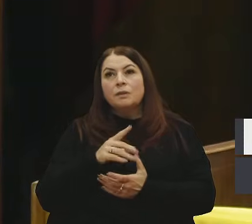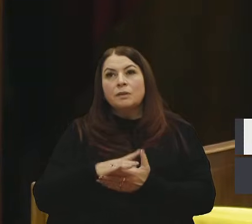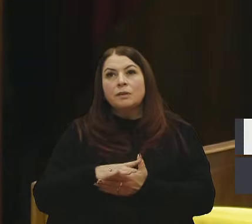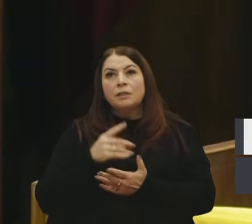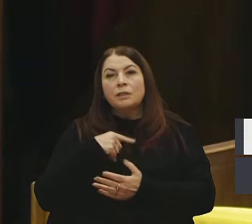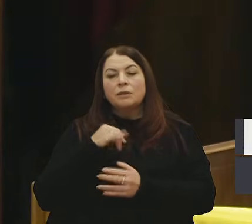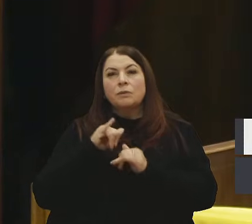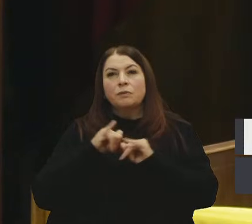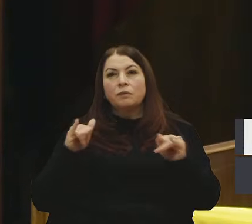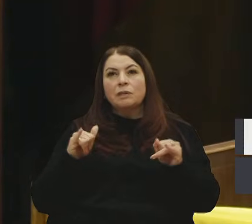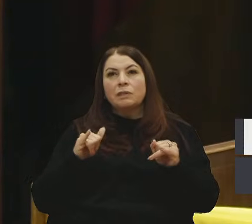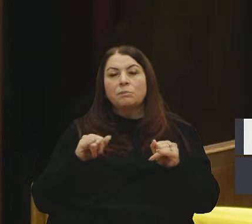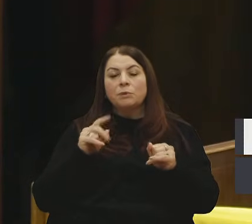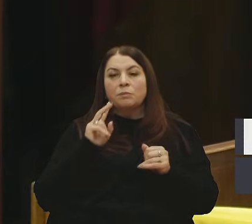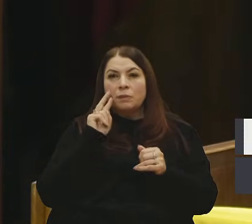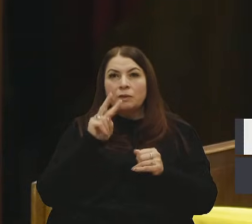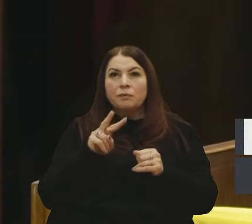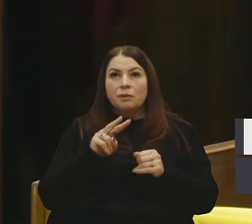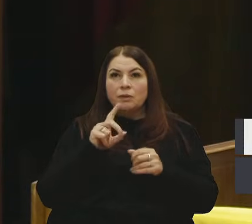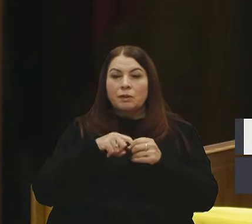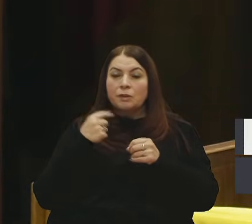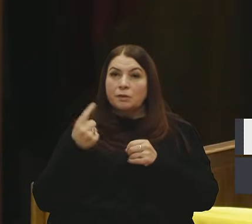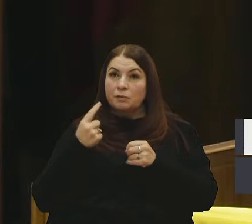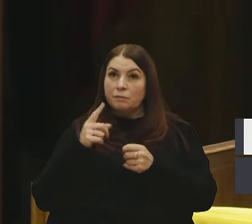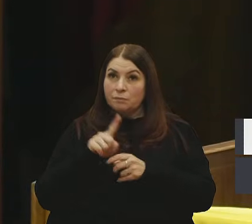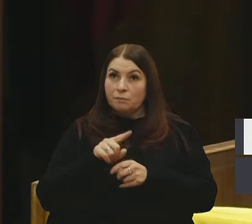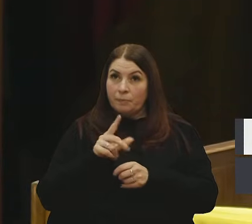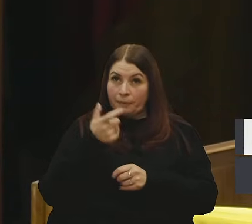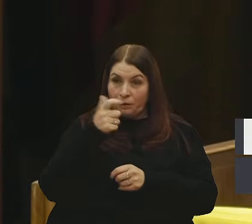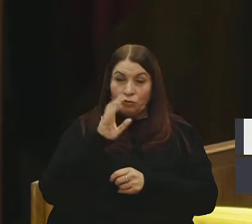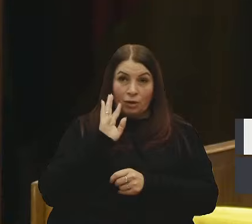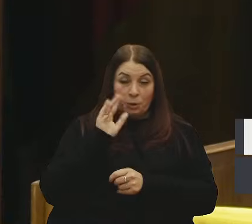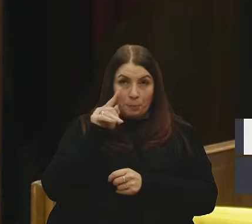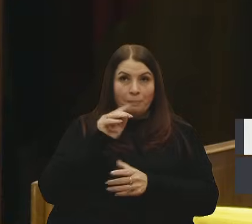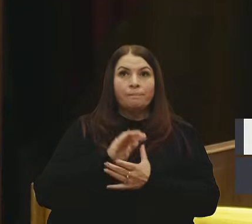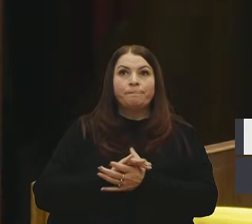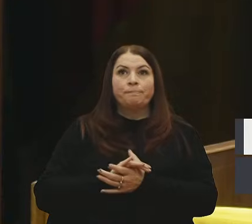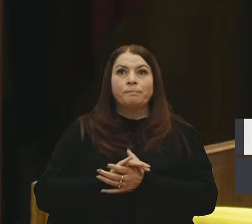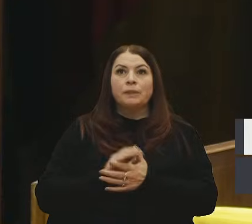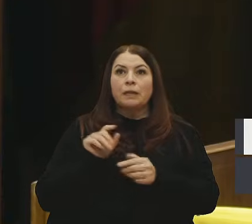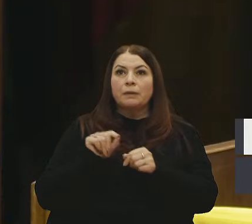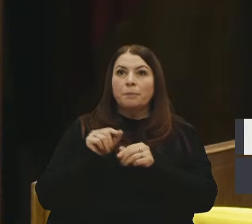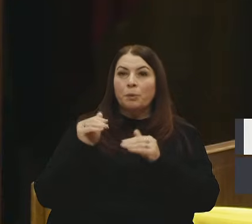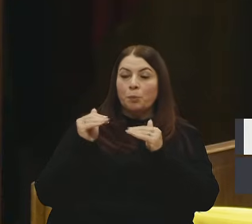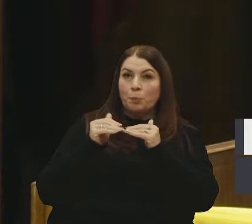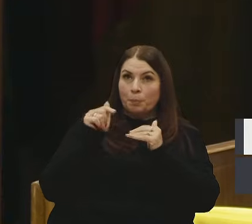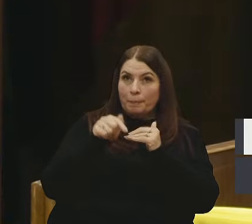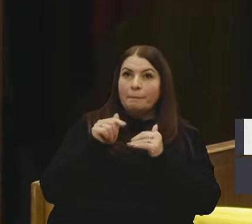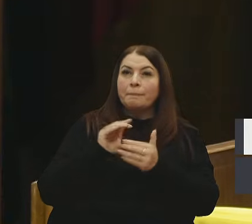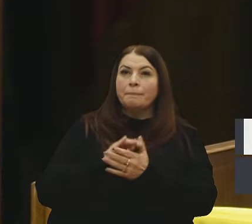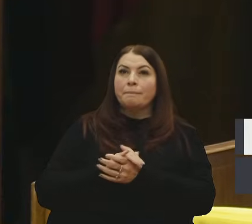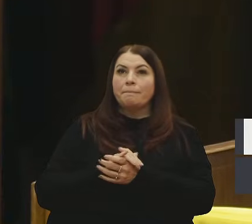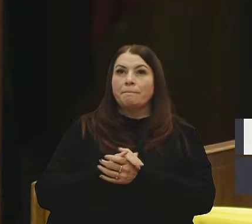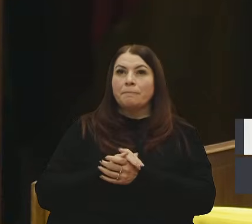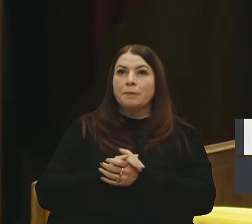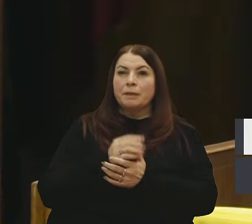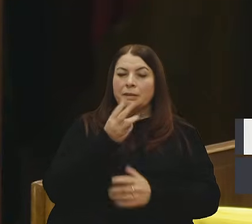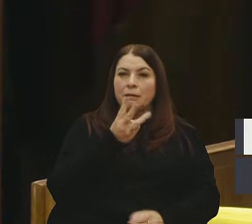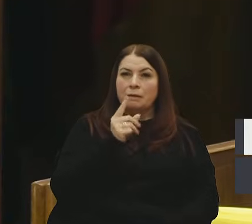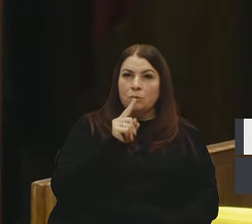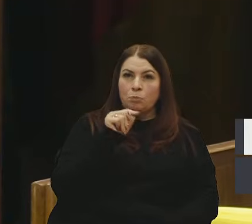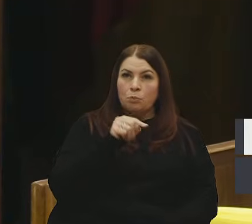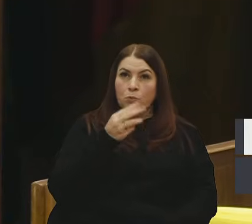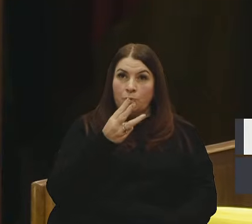Serão informados pelo verificador independente. Agora, olha só que legal isso aqui. De acordo com o item 31.3